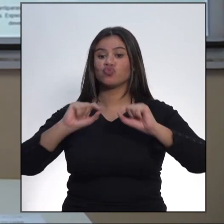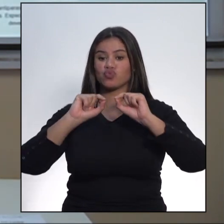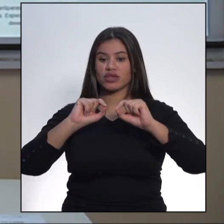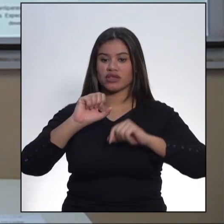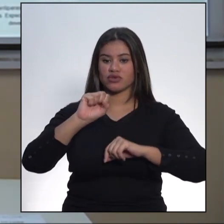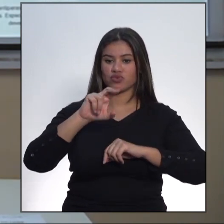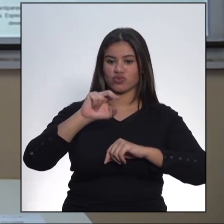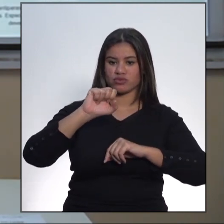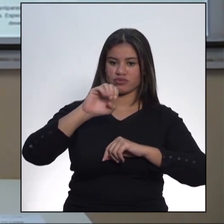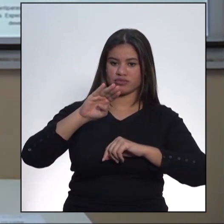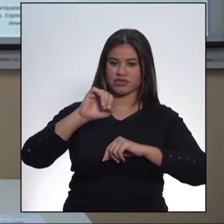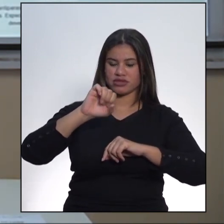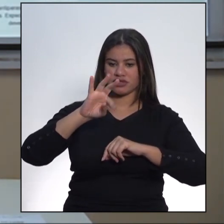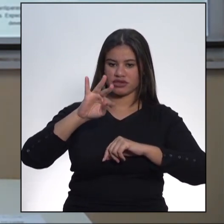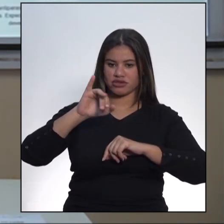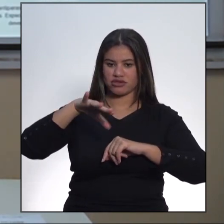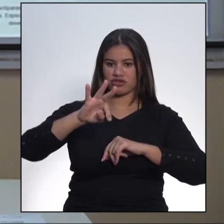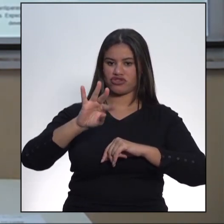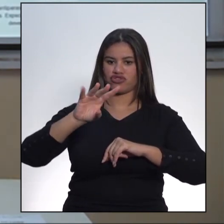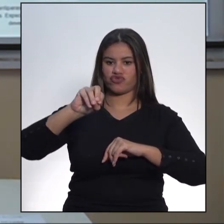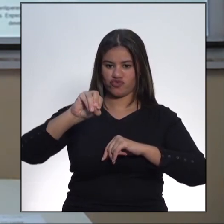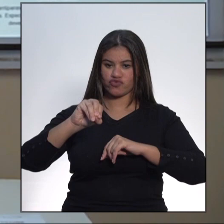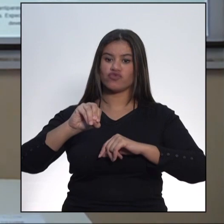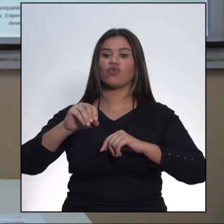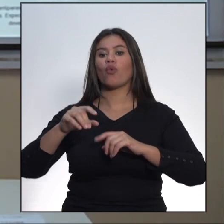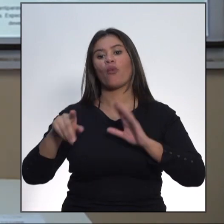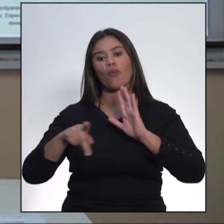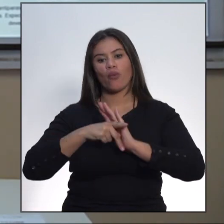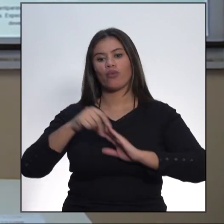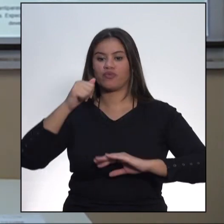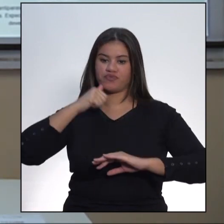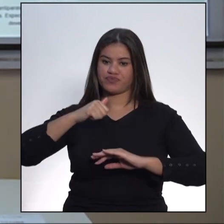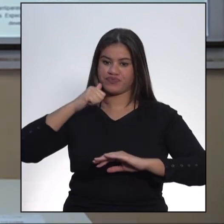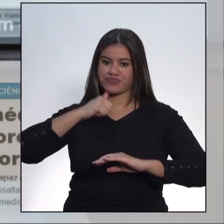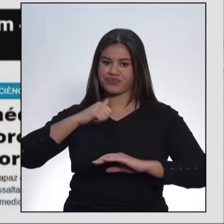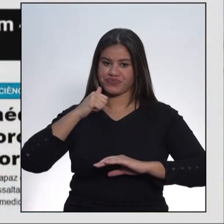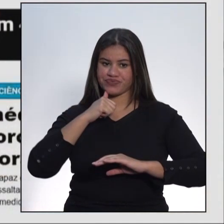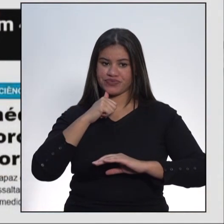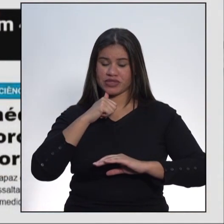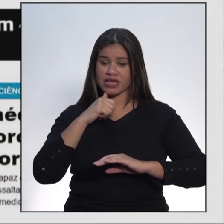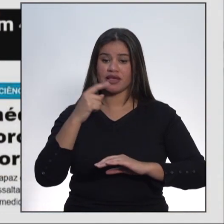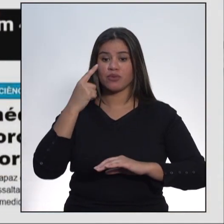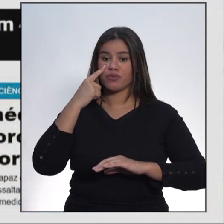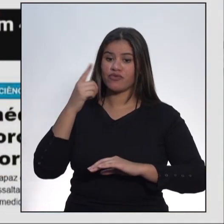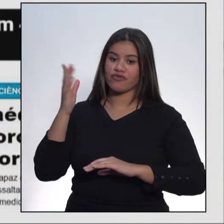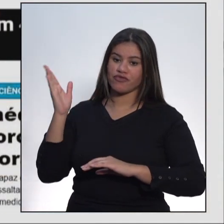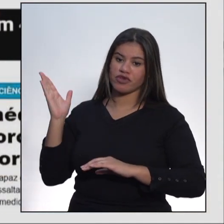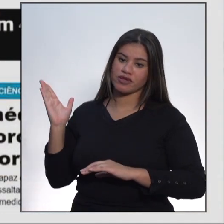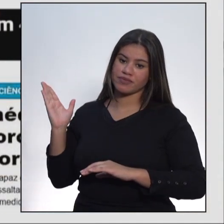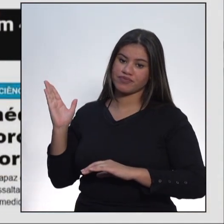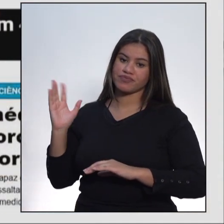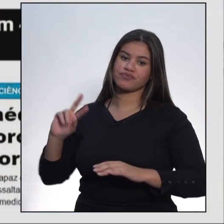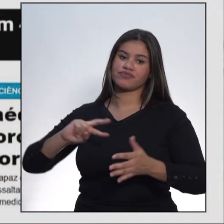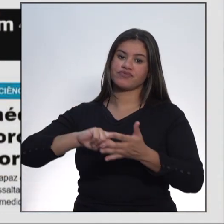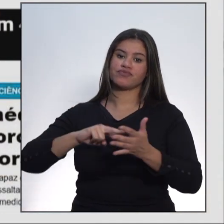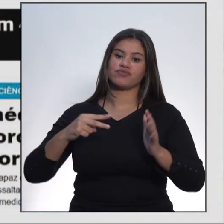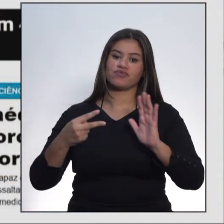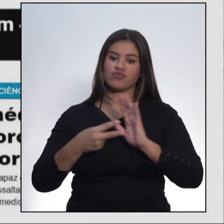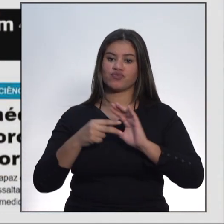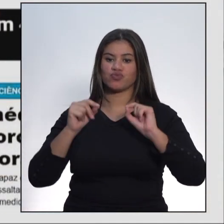substantivo feminino. E a notícia, como a gente pode ver aqui, ela tem o significado